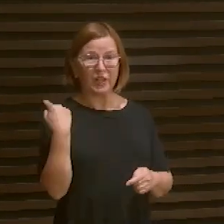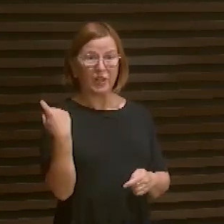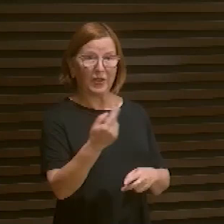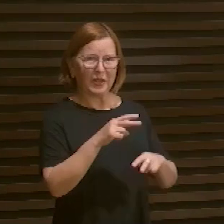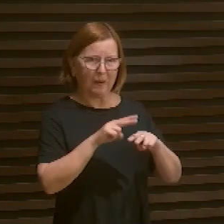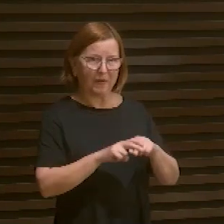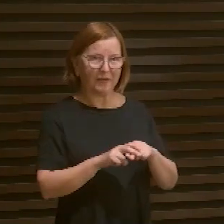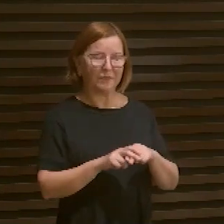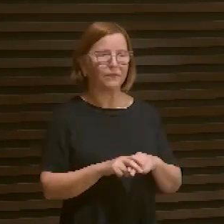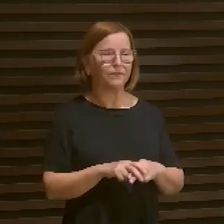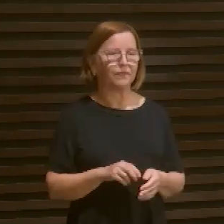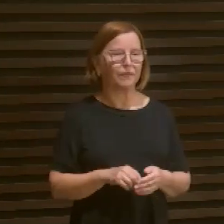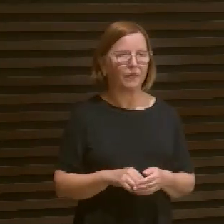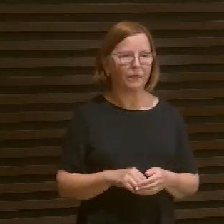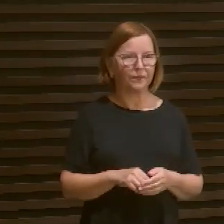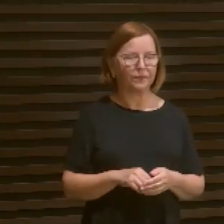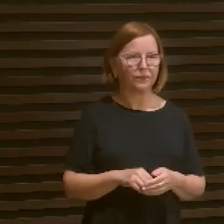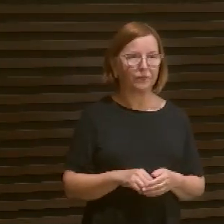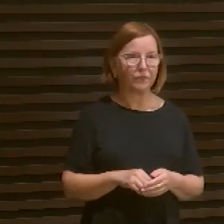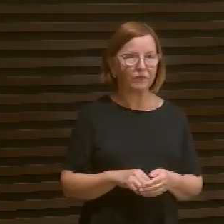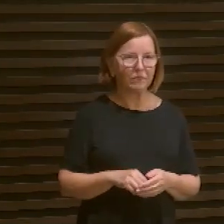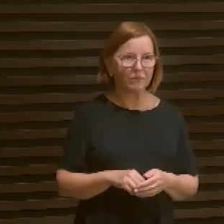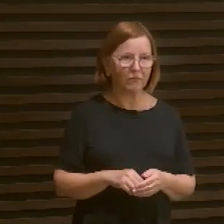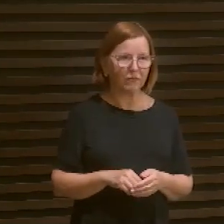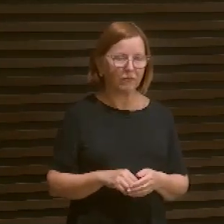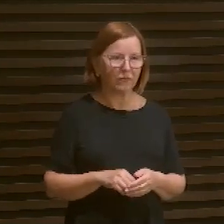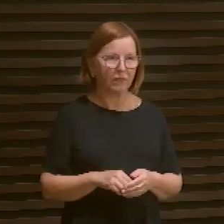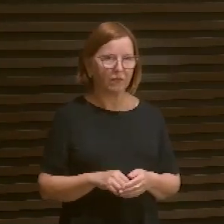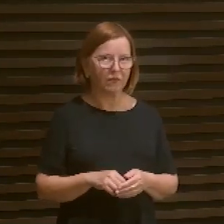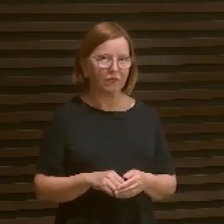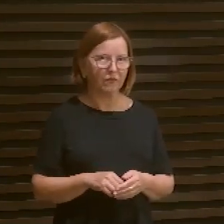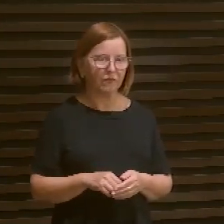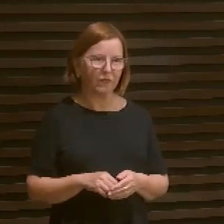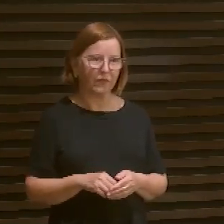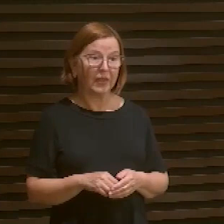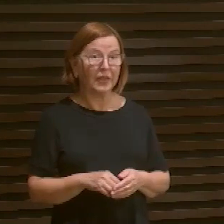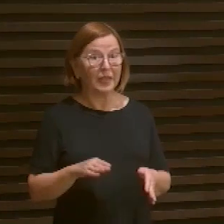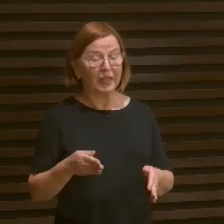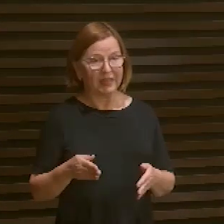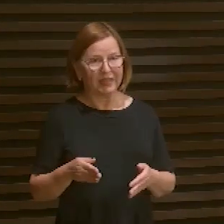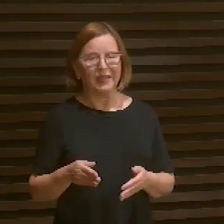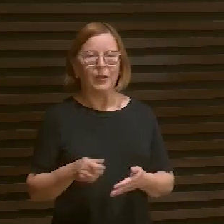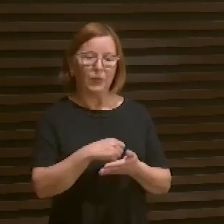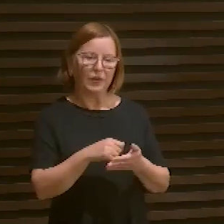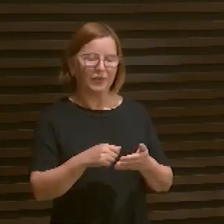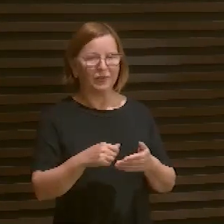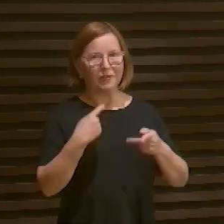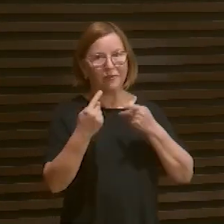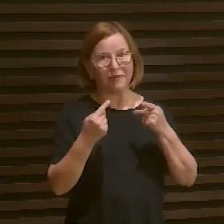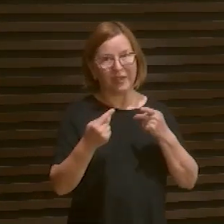o apóstolo aqui, ou o escritor, está exatamente levantando essa questão